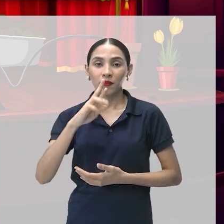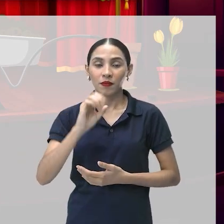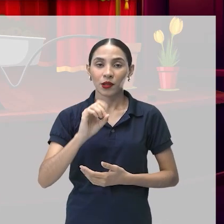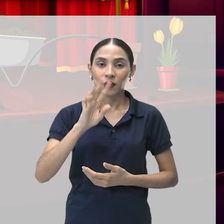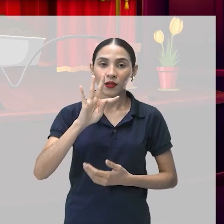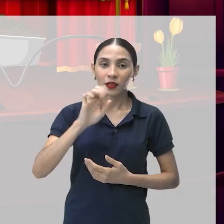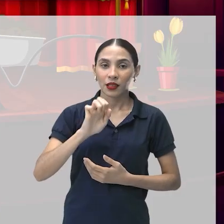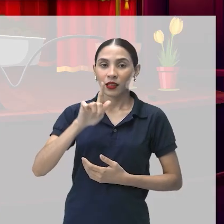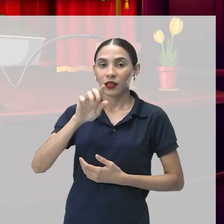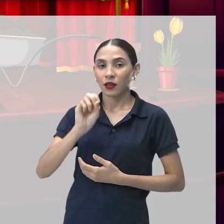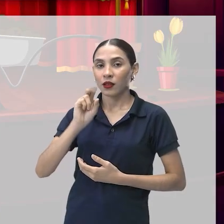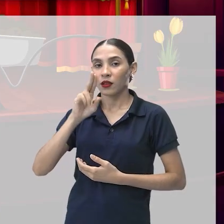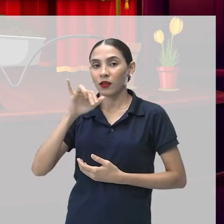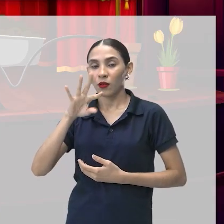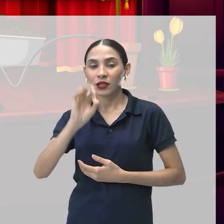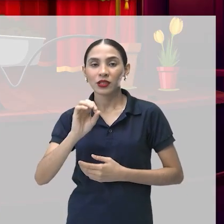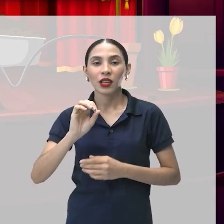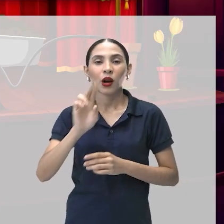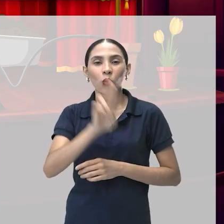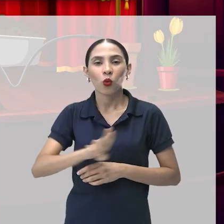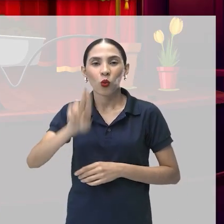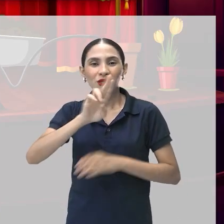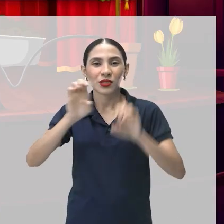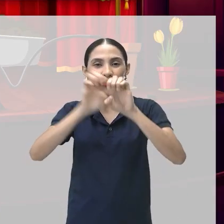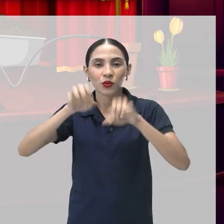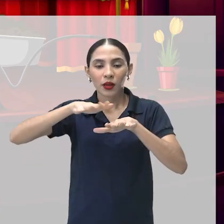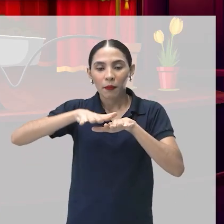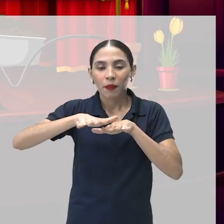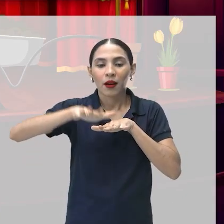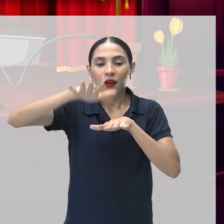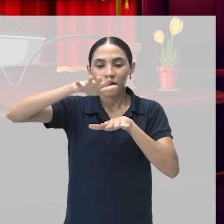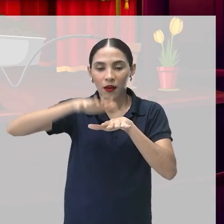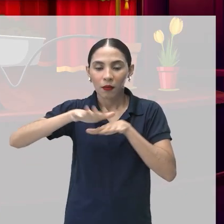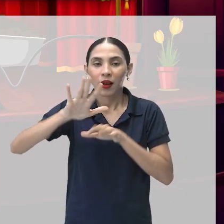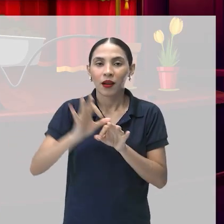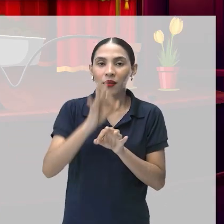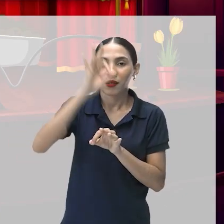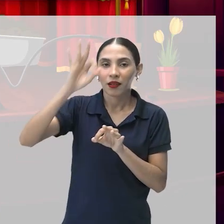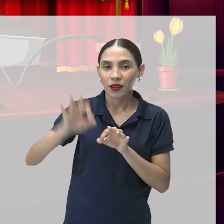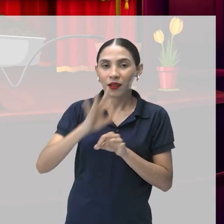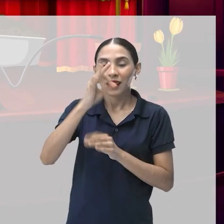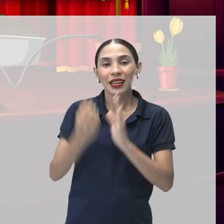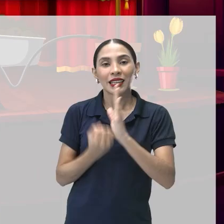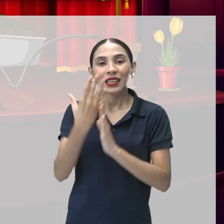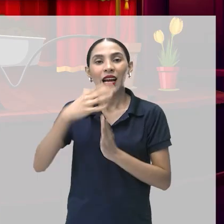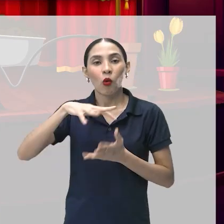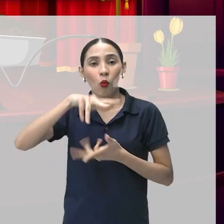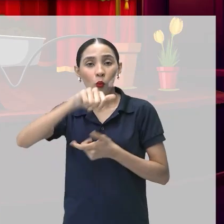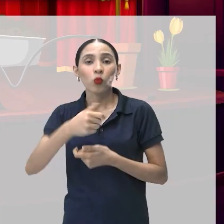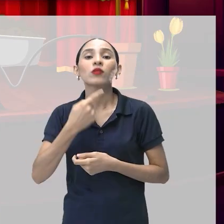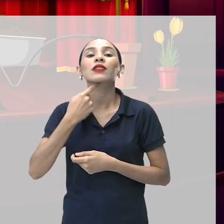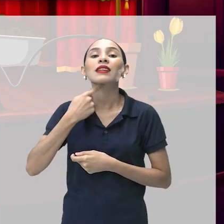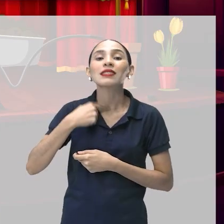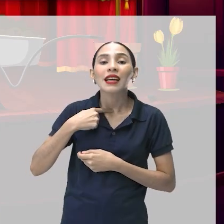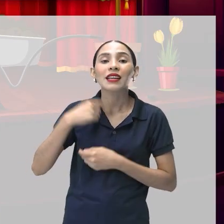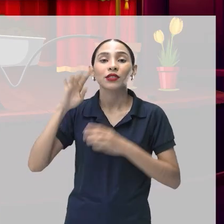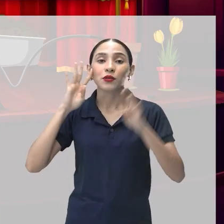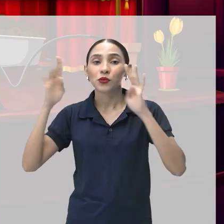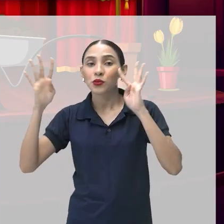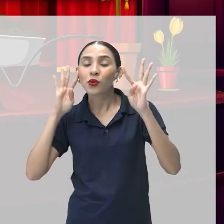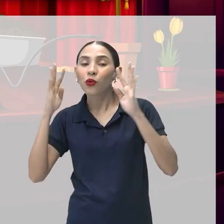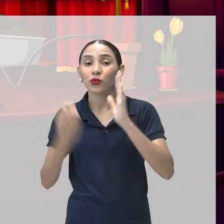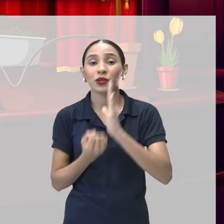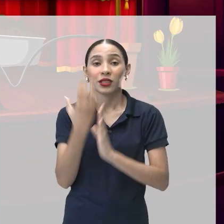que usa um tear para criar o seu mundo, tudo que ela deseja, que ela acha que é necessário, ela cria ao seu